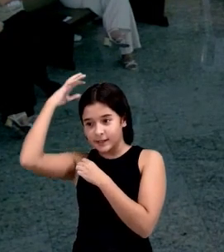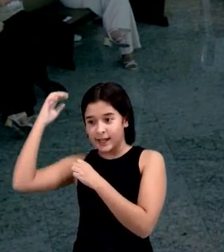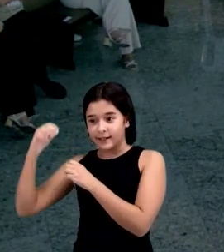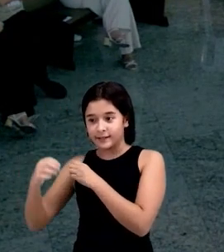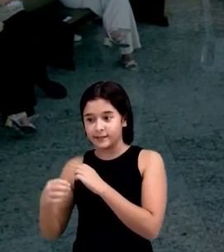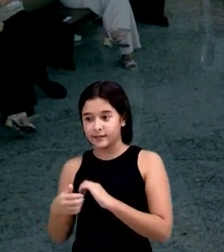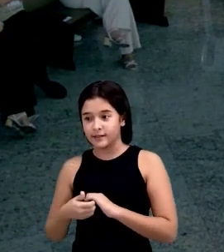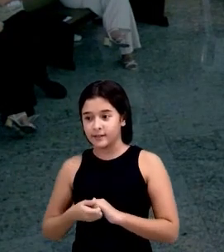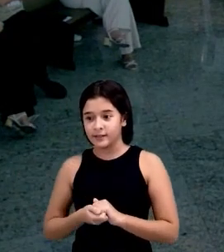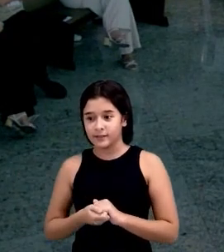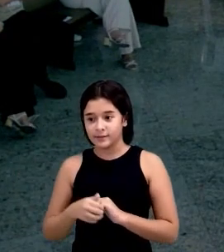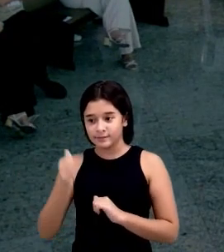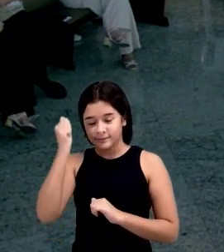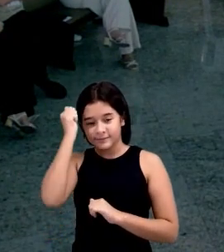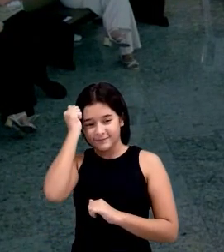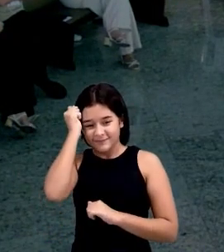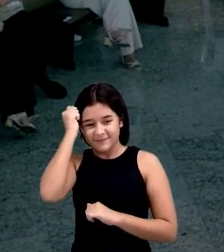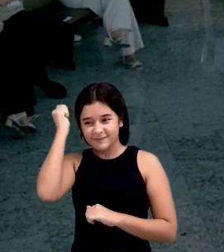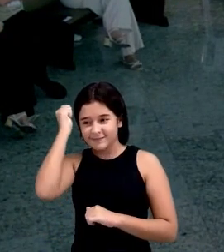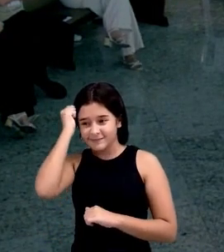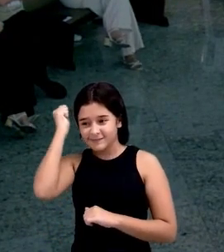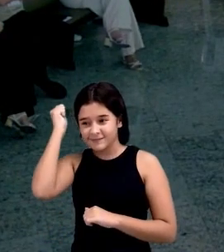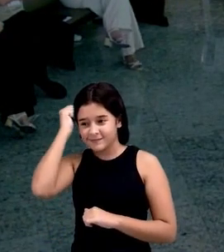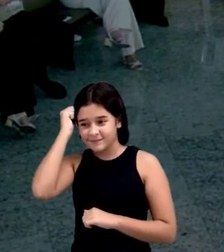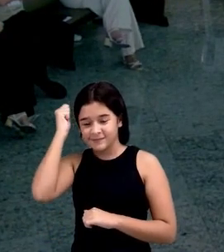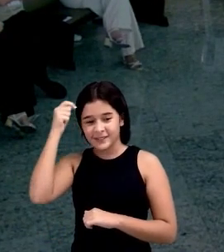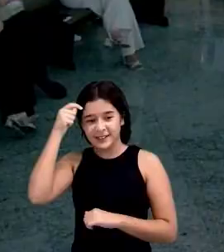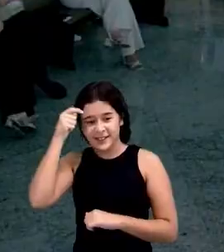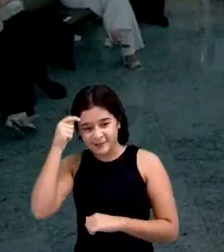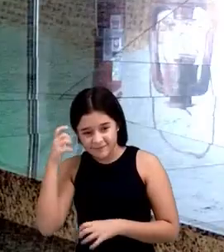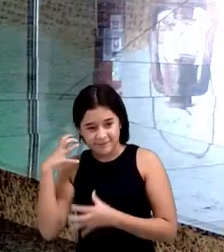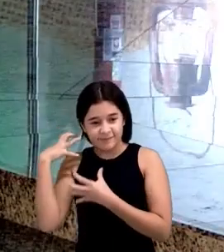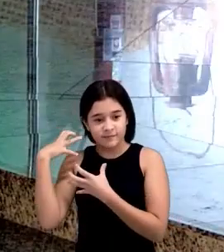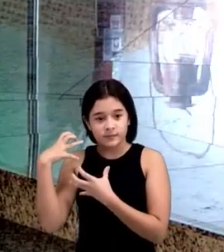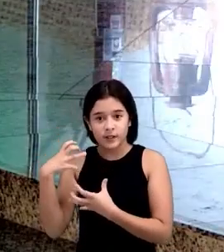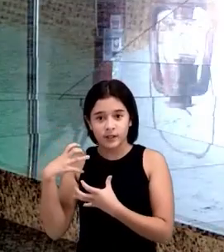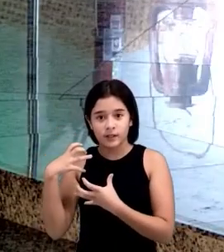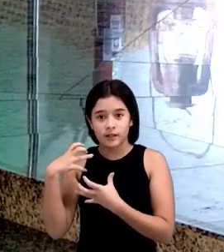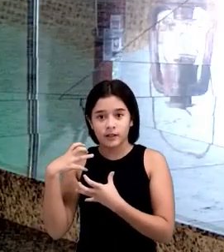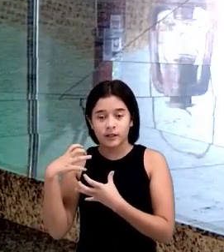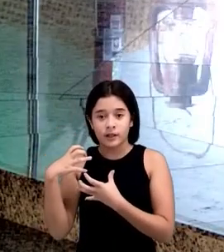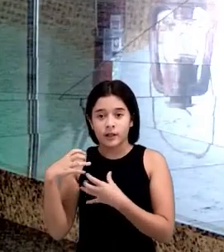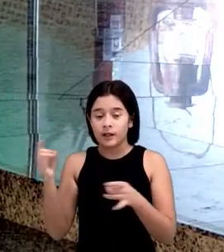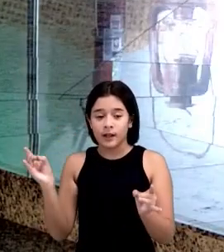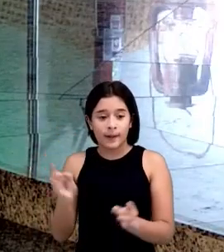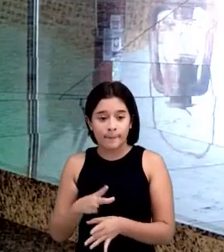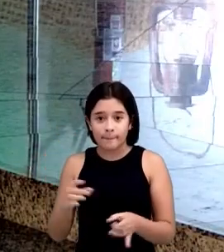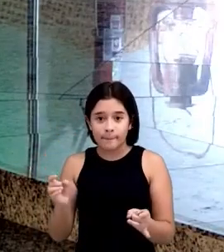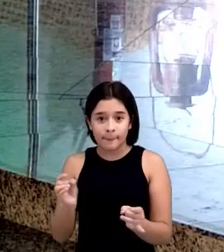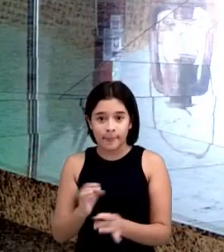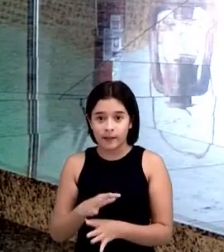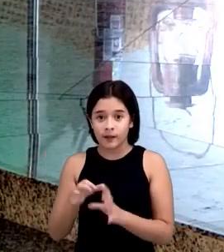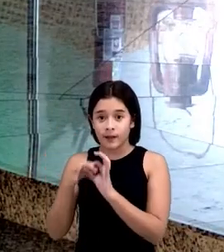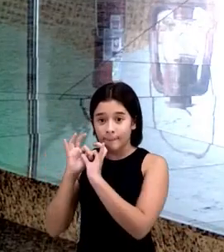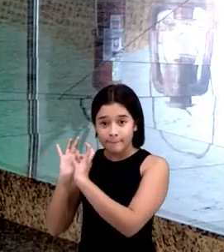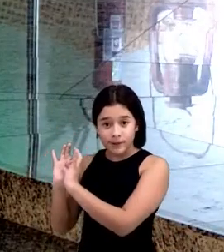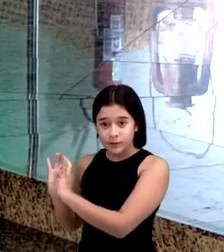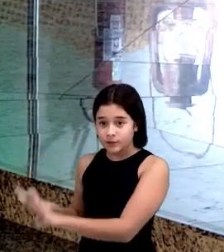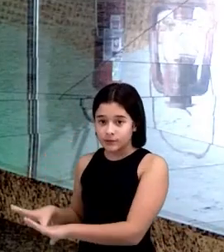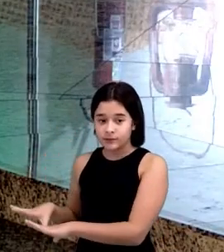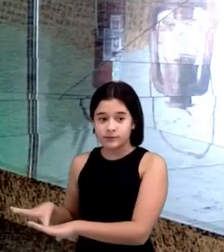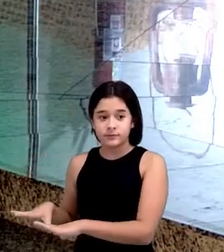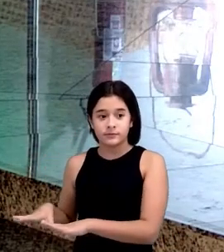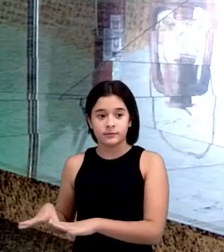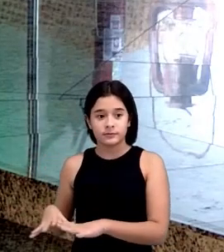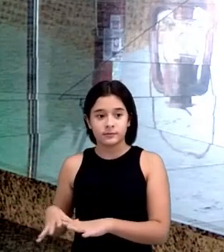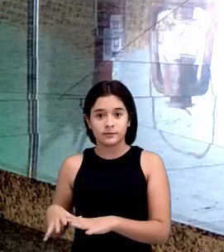Precisamos promover esta mudança. E antes de pensar, inclusive na faculdade, você tem que começar a sua mudança dentro de